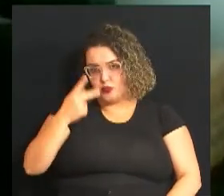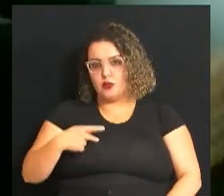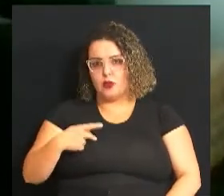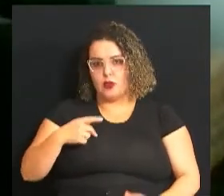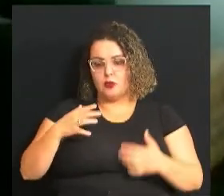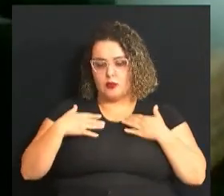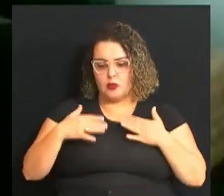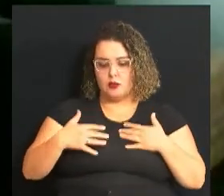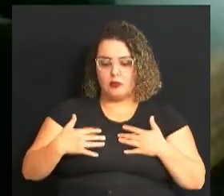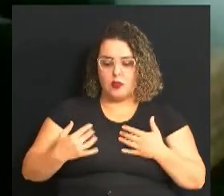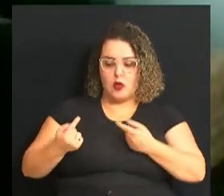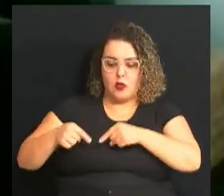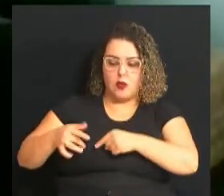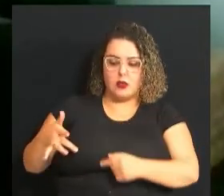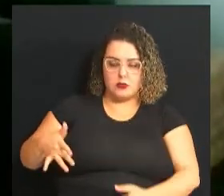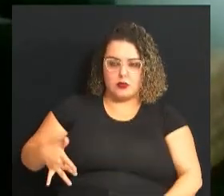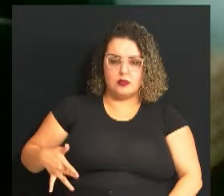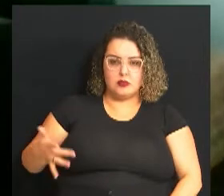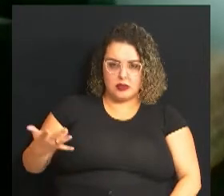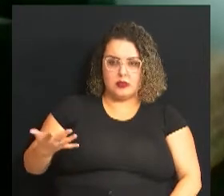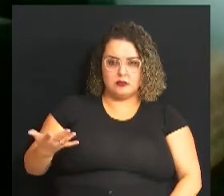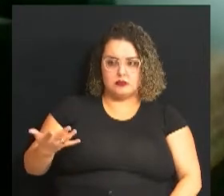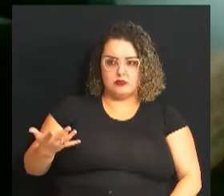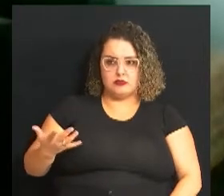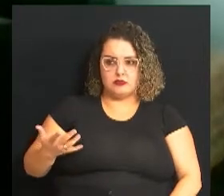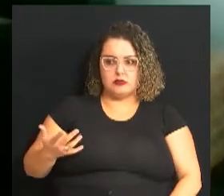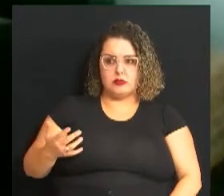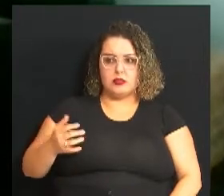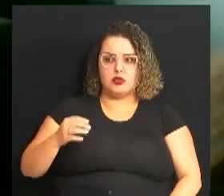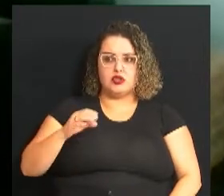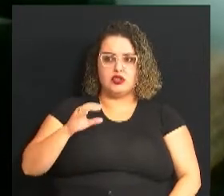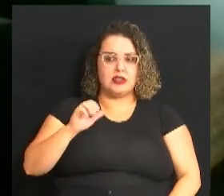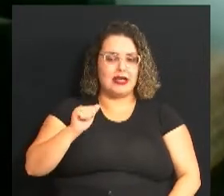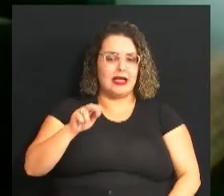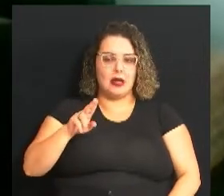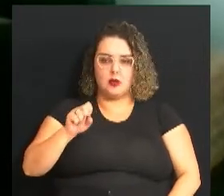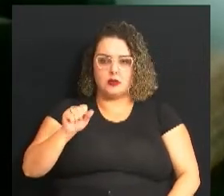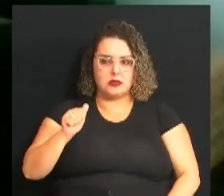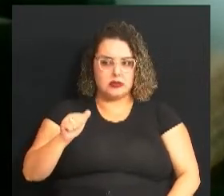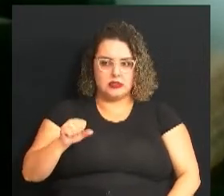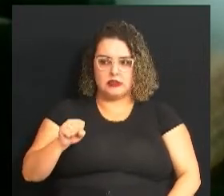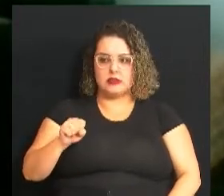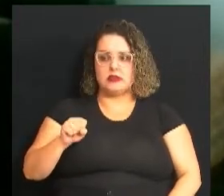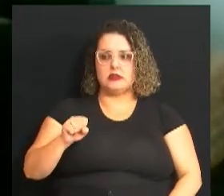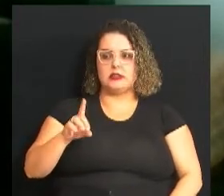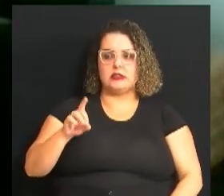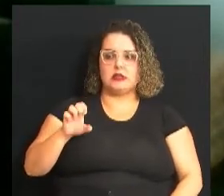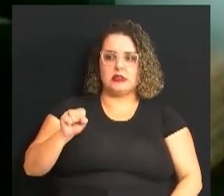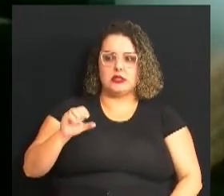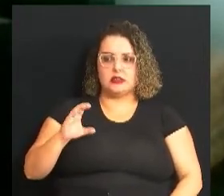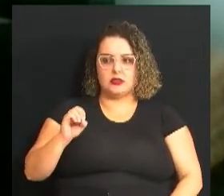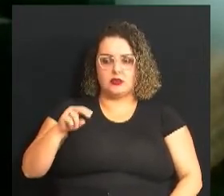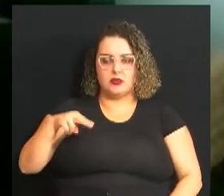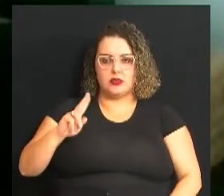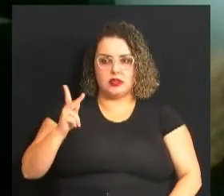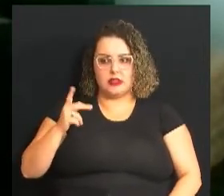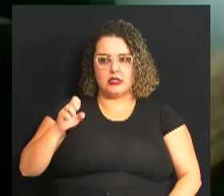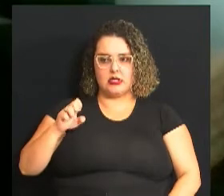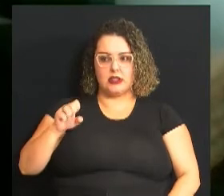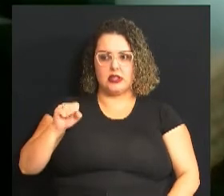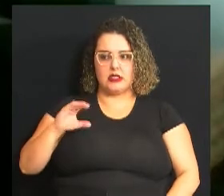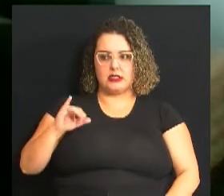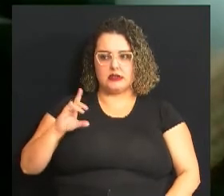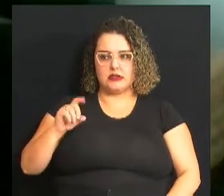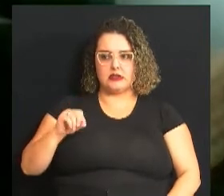como, por exemplo, nessas hepatites de causa desconhecida, ou hepatites que a gente chama de hepatites autoimunes. O vírus A, por